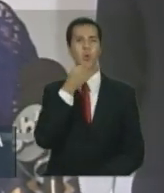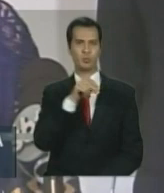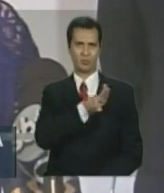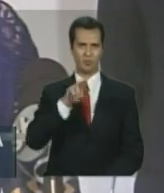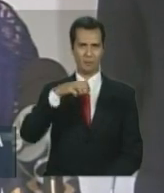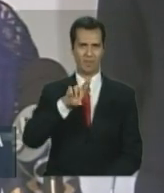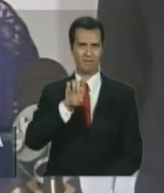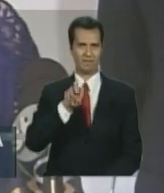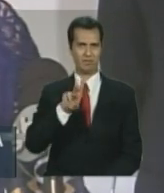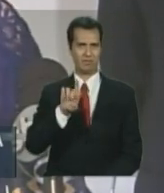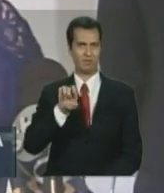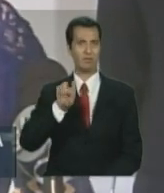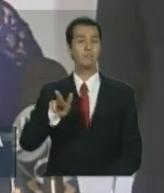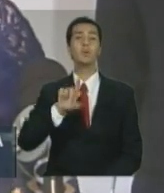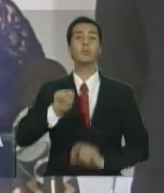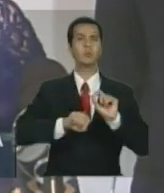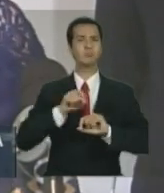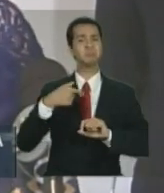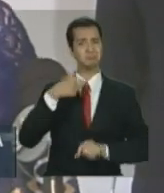interessante.